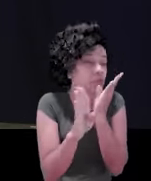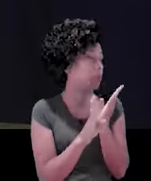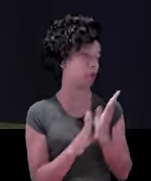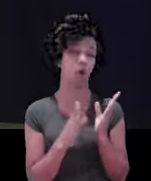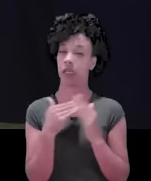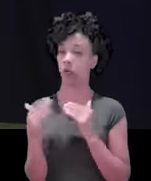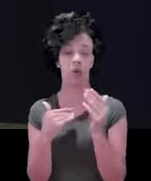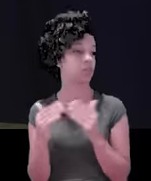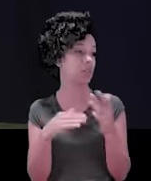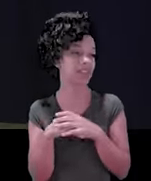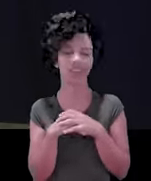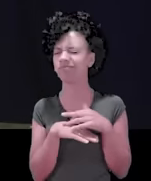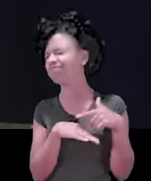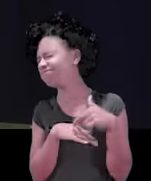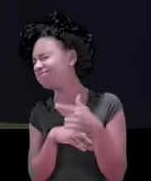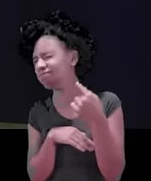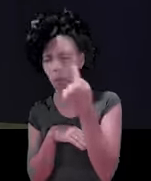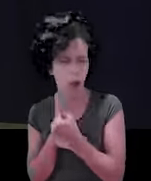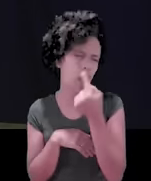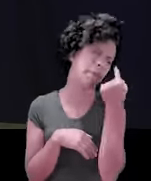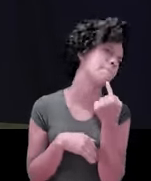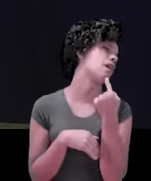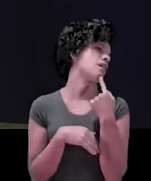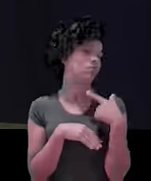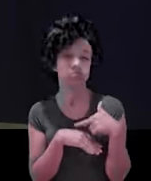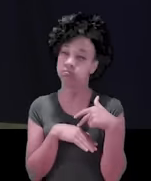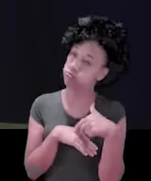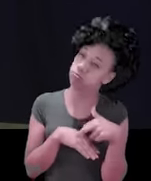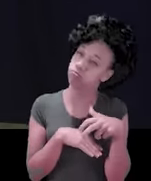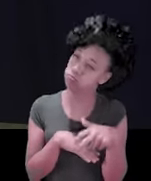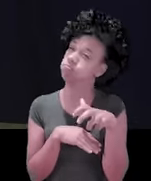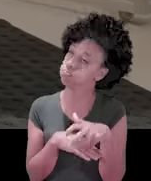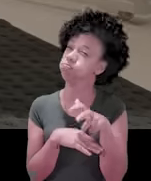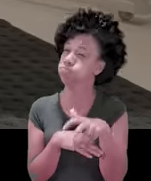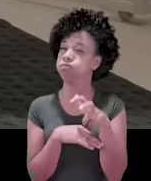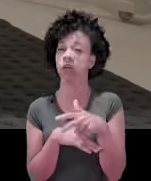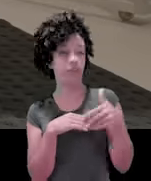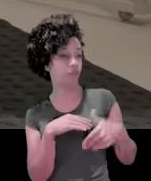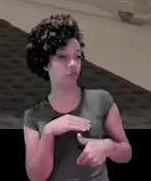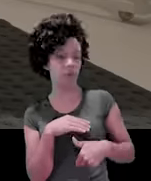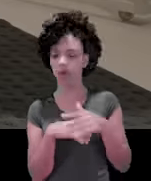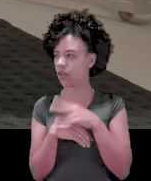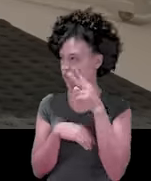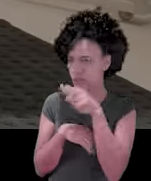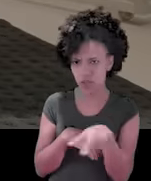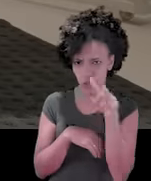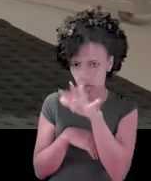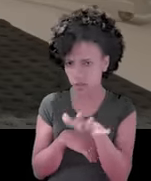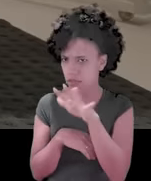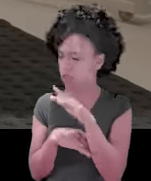que leva meu ralado uma hora e meia subindo aquela Serra bicho o íngreme com fome e você